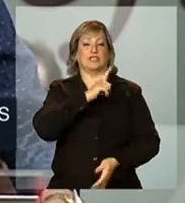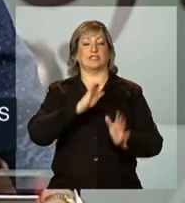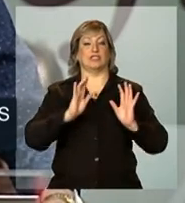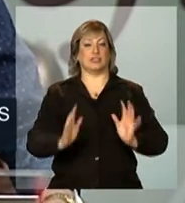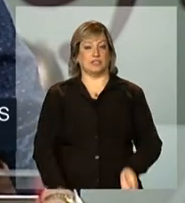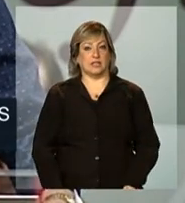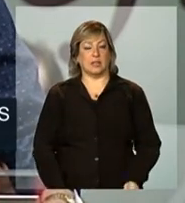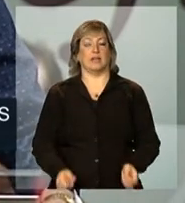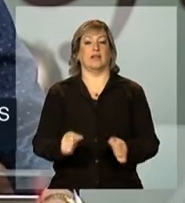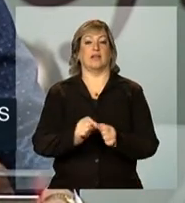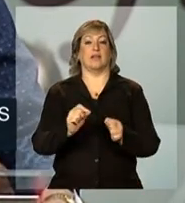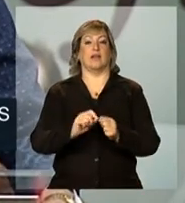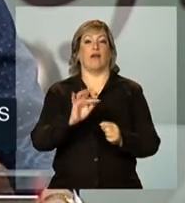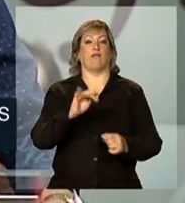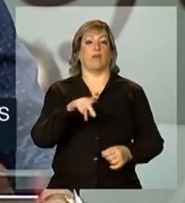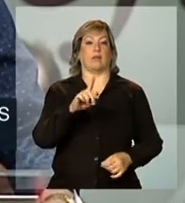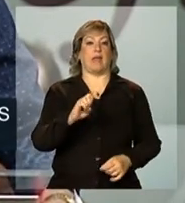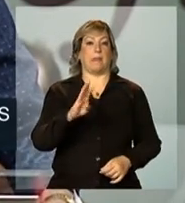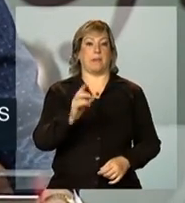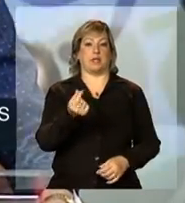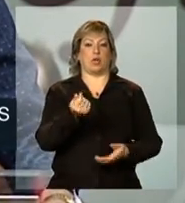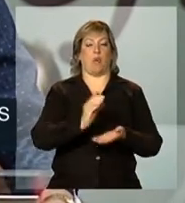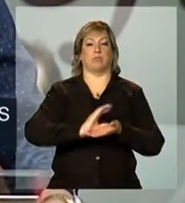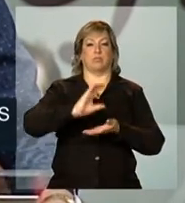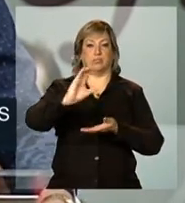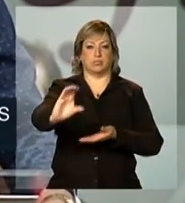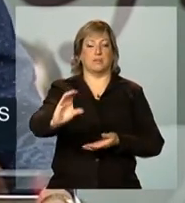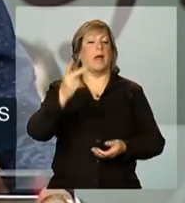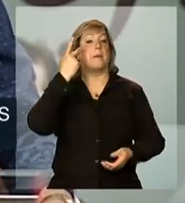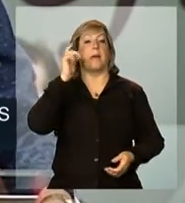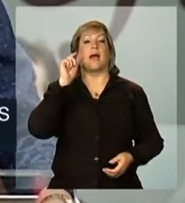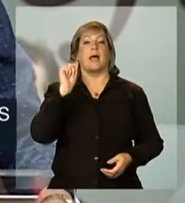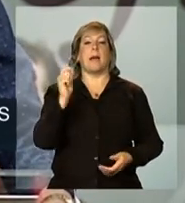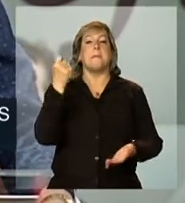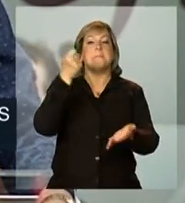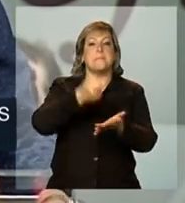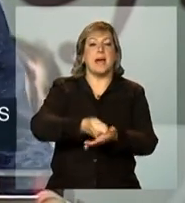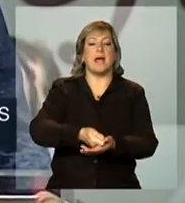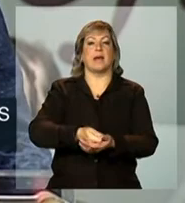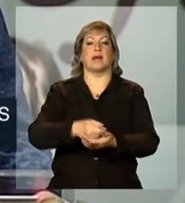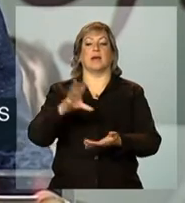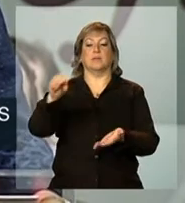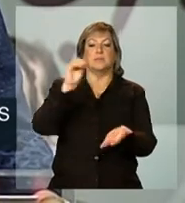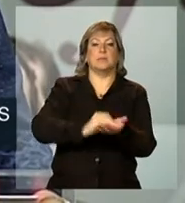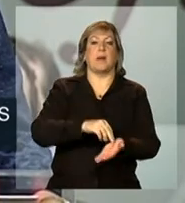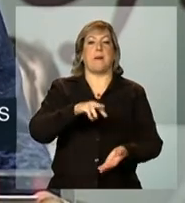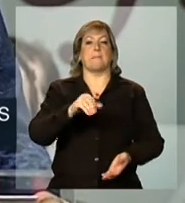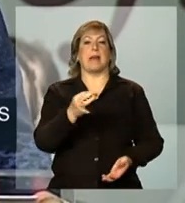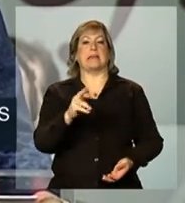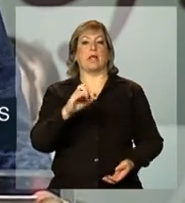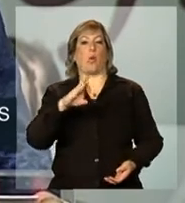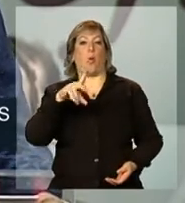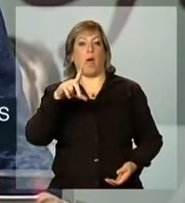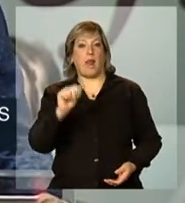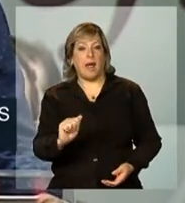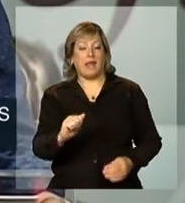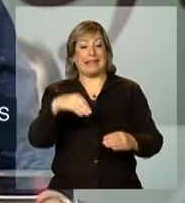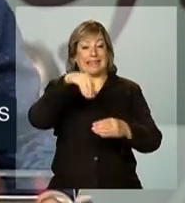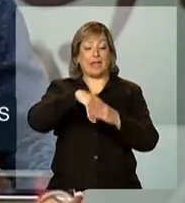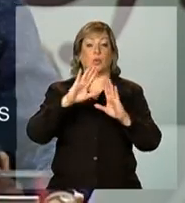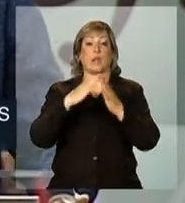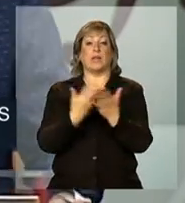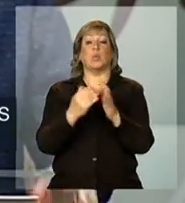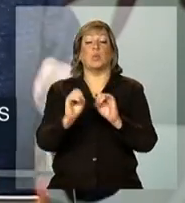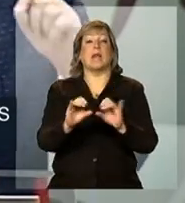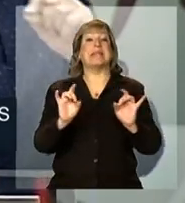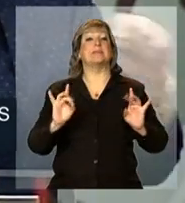dos recursos do Fundeb também para custear matrículas efetivadas na educação especial,